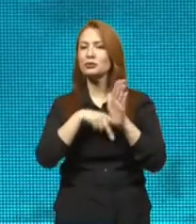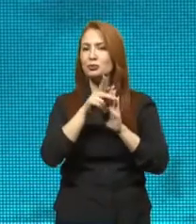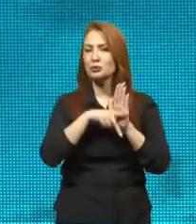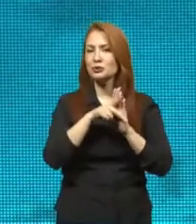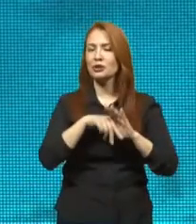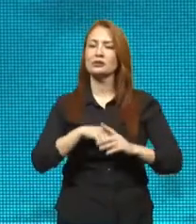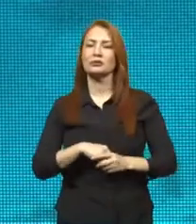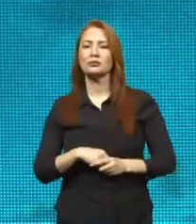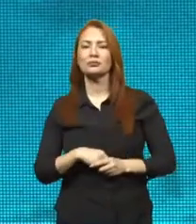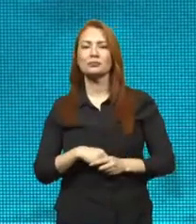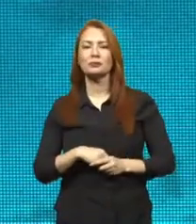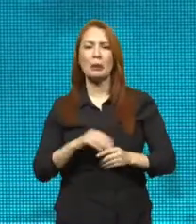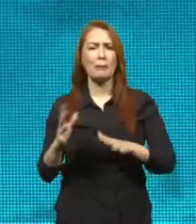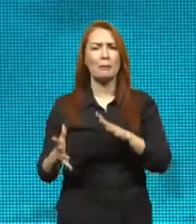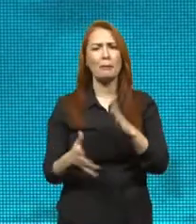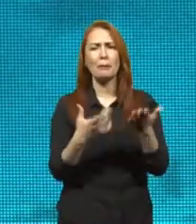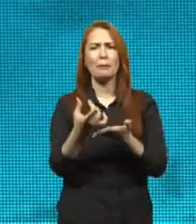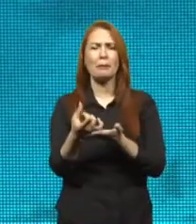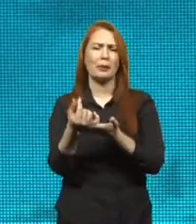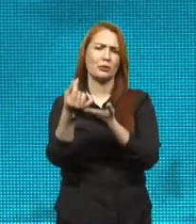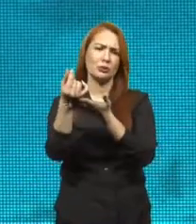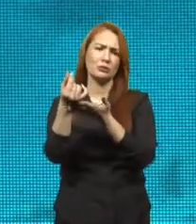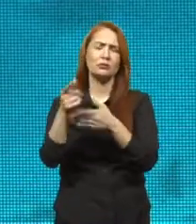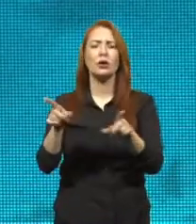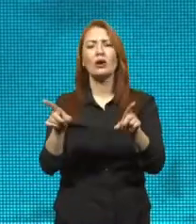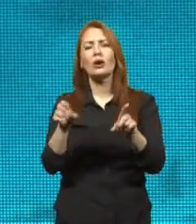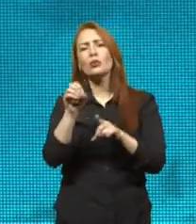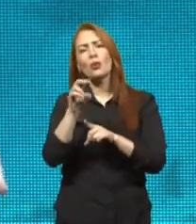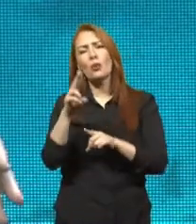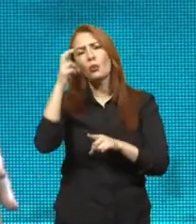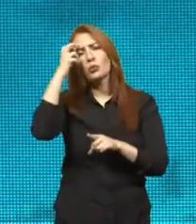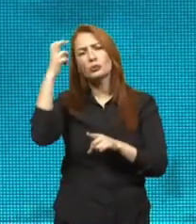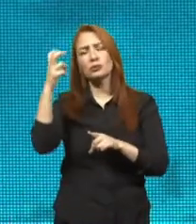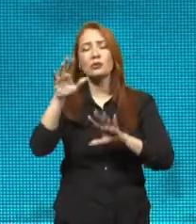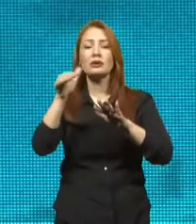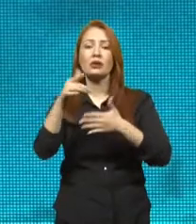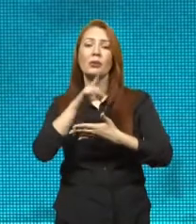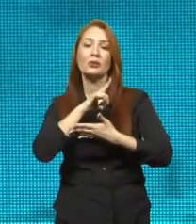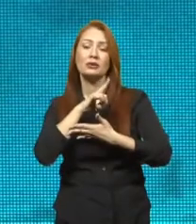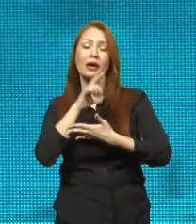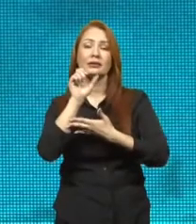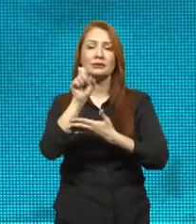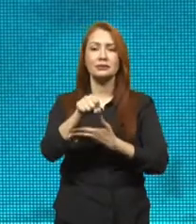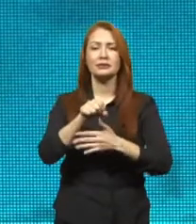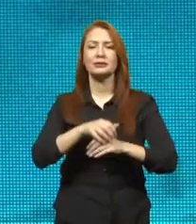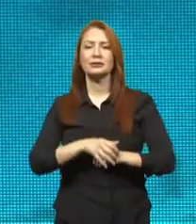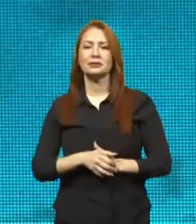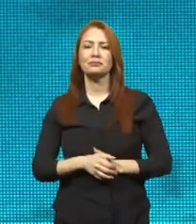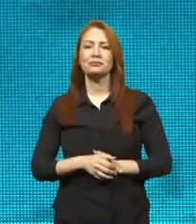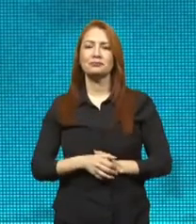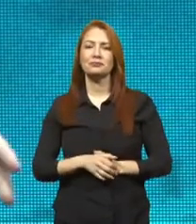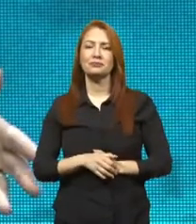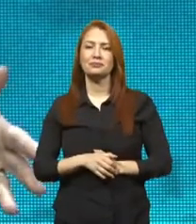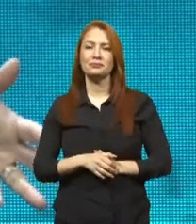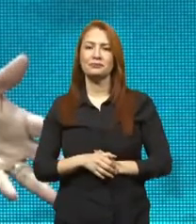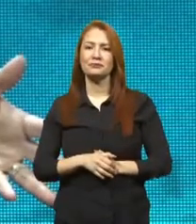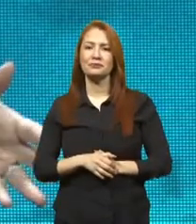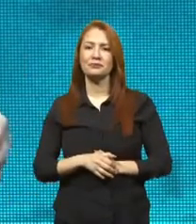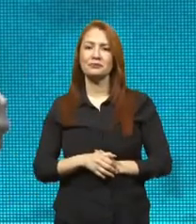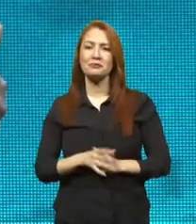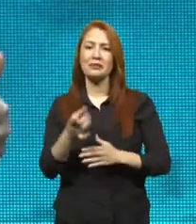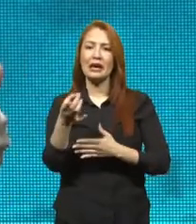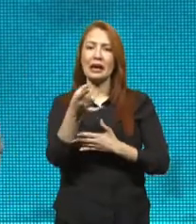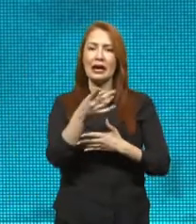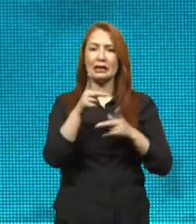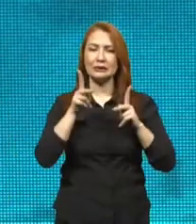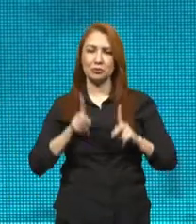enfim, né, qualquer um outro qualquer patrocínio. Um de incentivo, isso. Né? Então, uhum. A gente tem uma ferramenta que cada pessoa